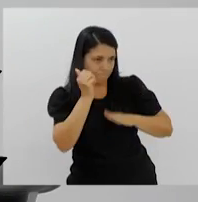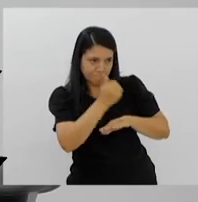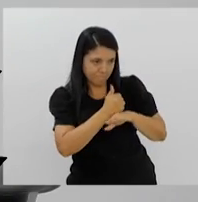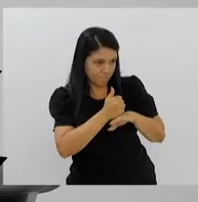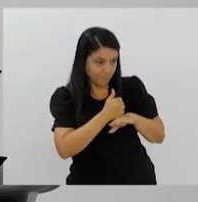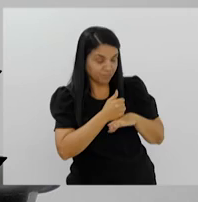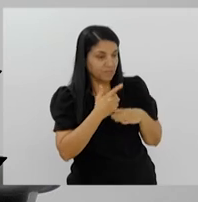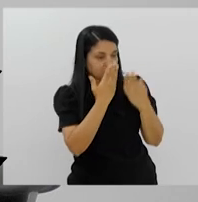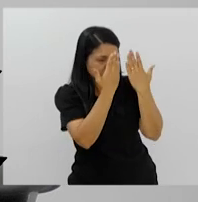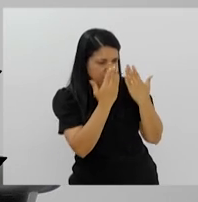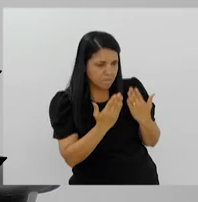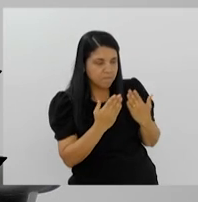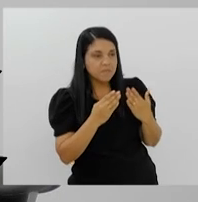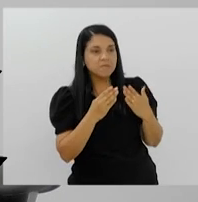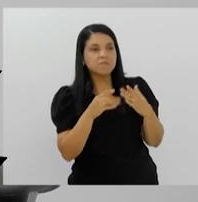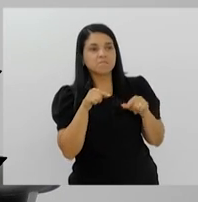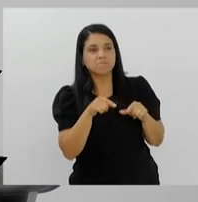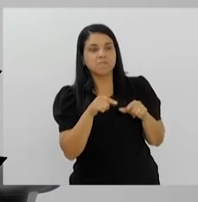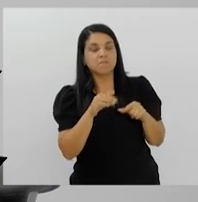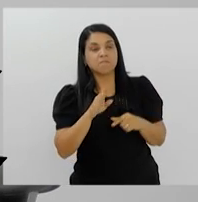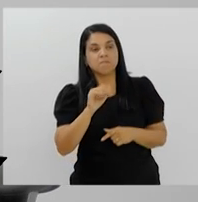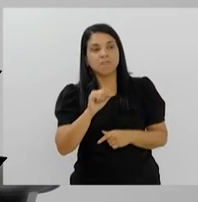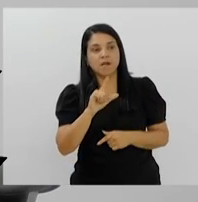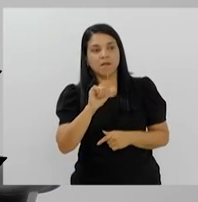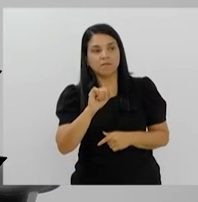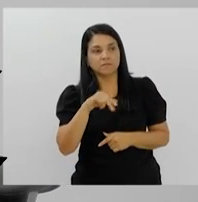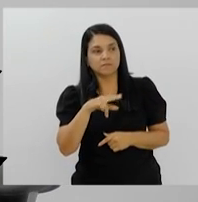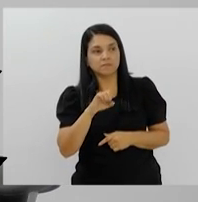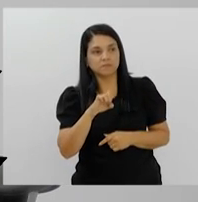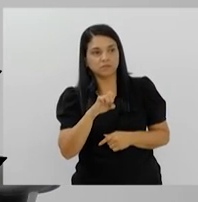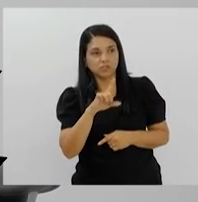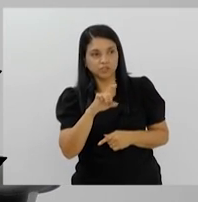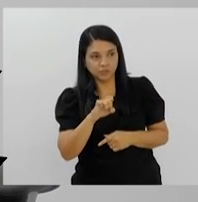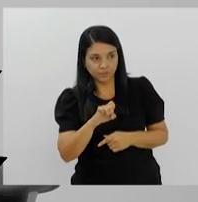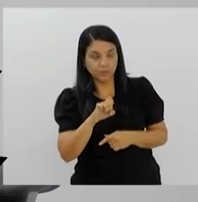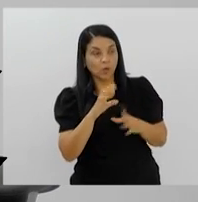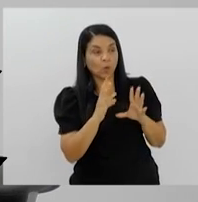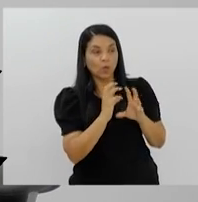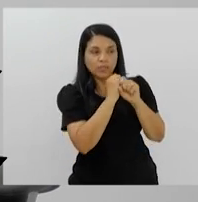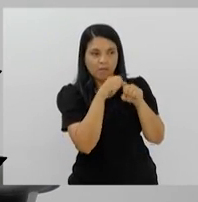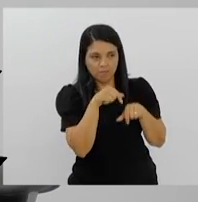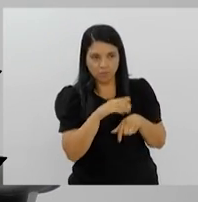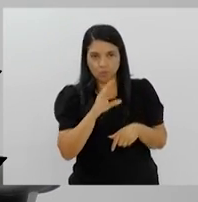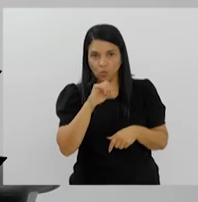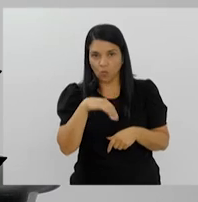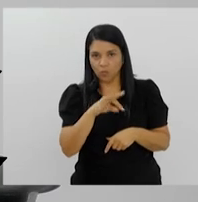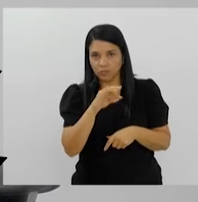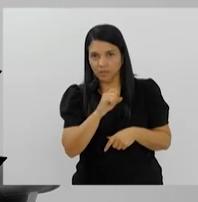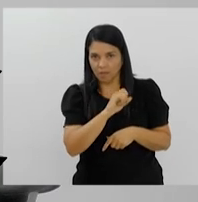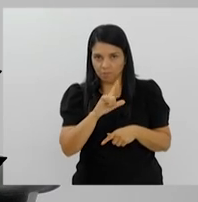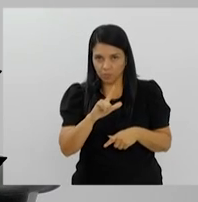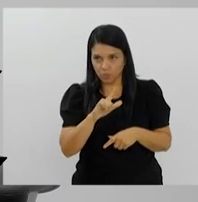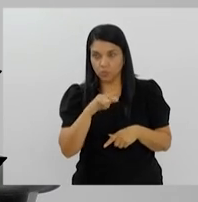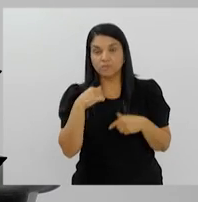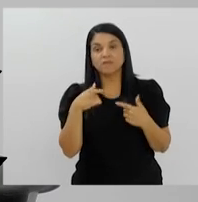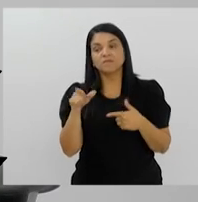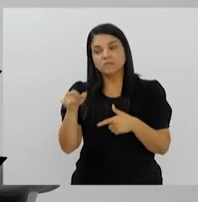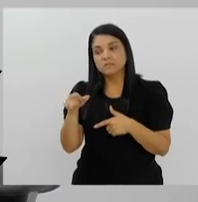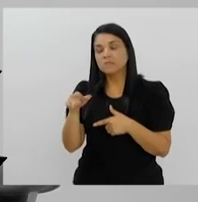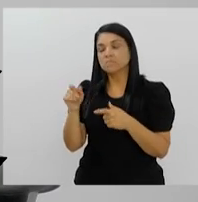de um balancete contábil mas o senhor tem obrigação de nos dizer ou permanecer em